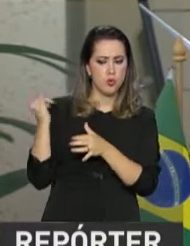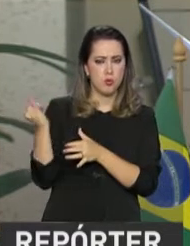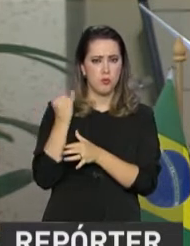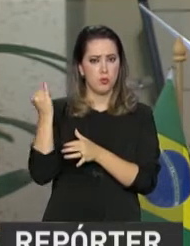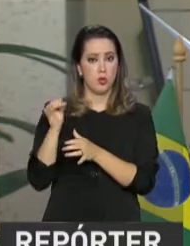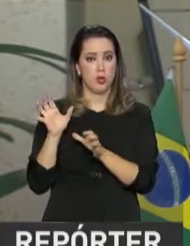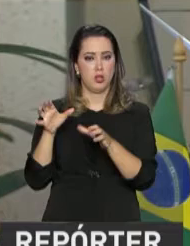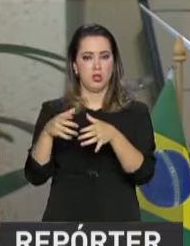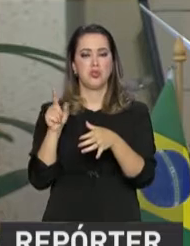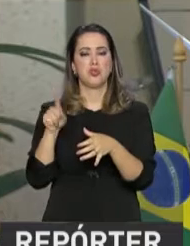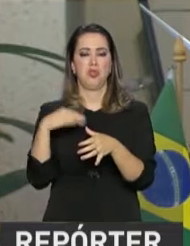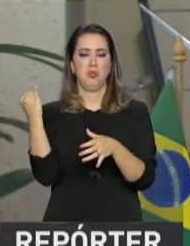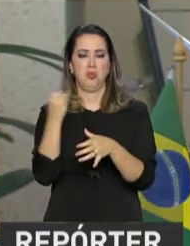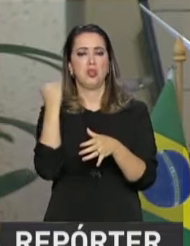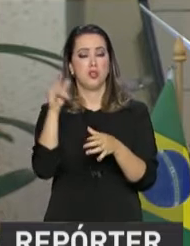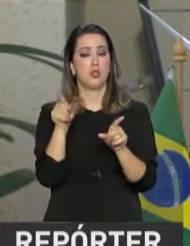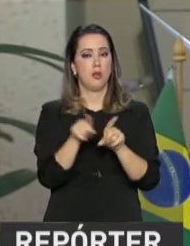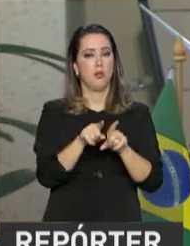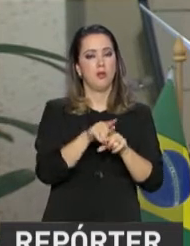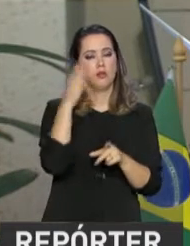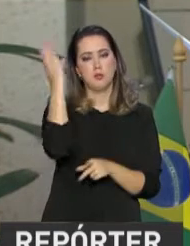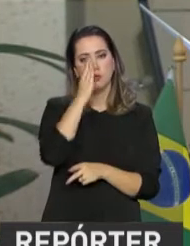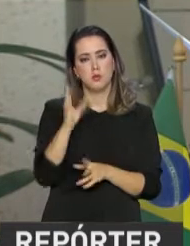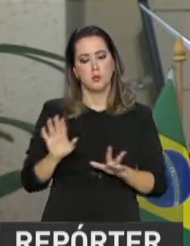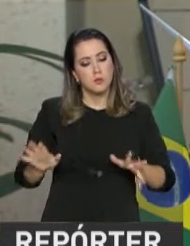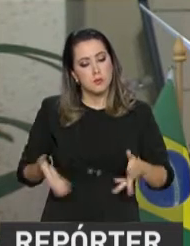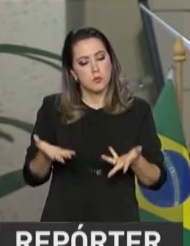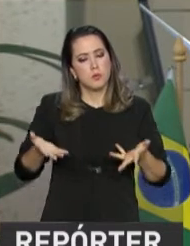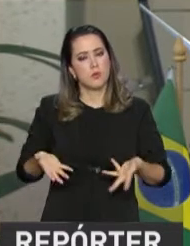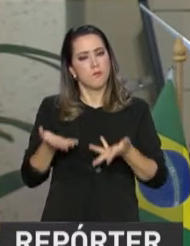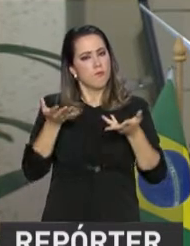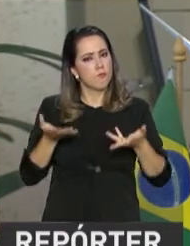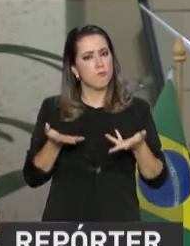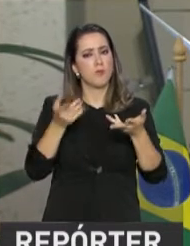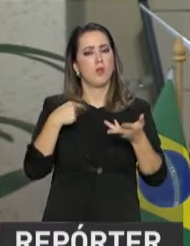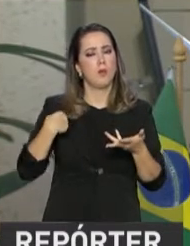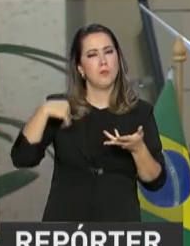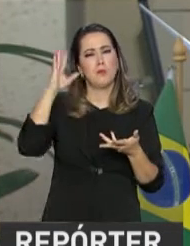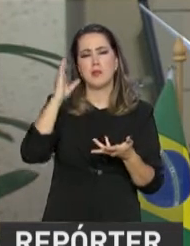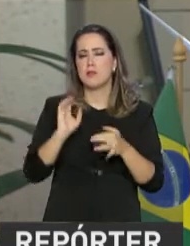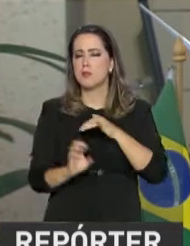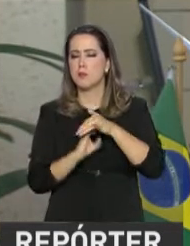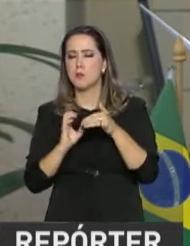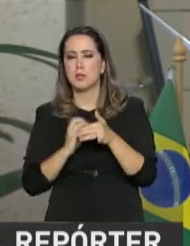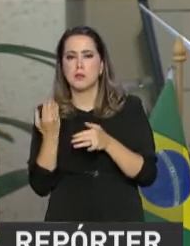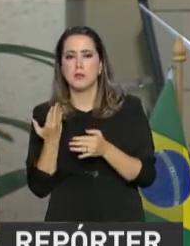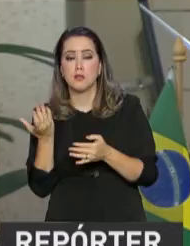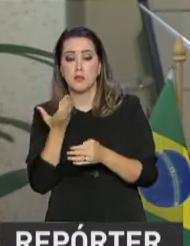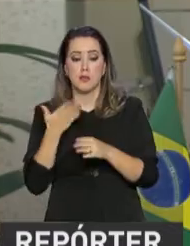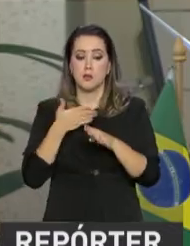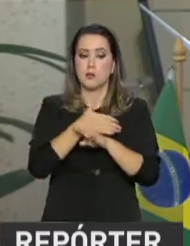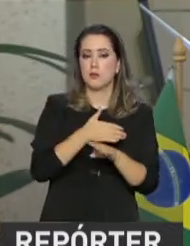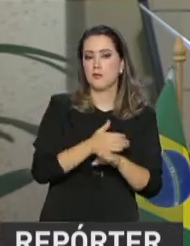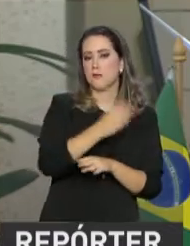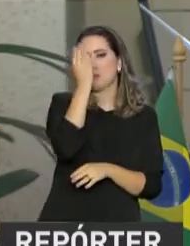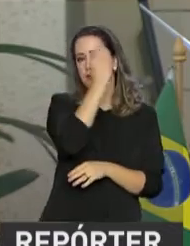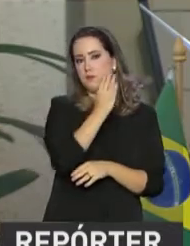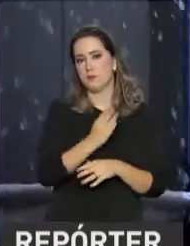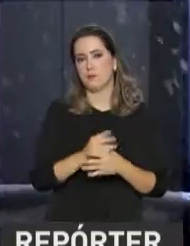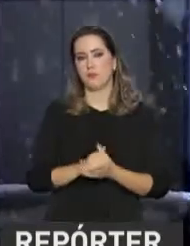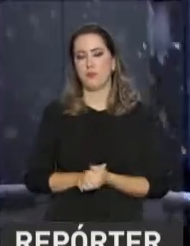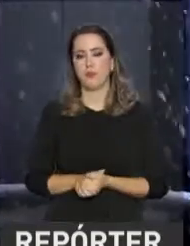oportuno para é estimular nas negócios maiores investimentos na economia brasileira